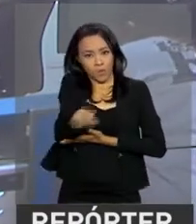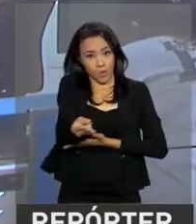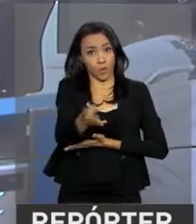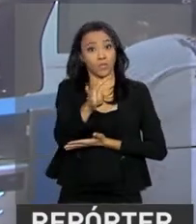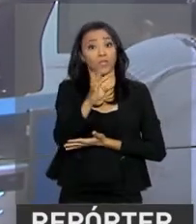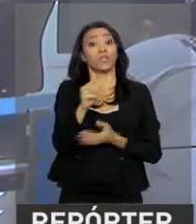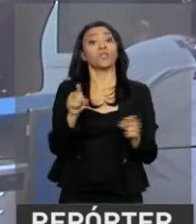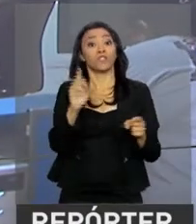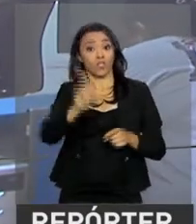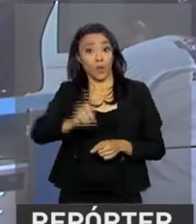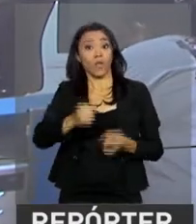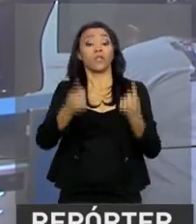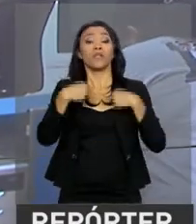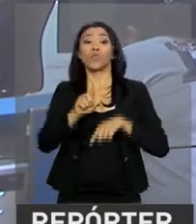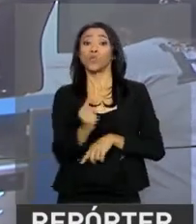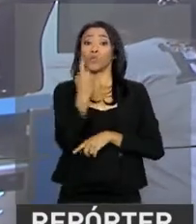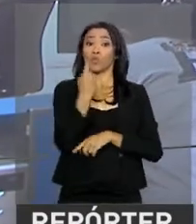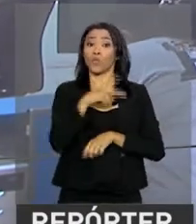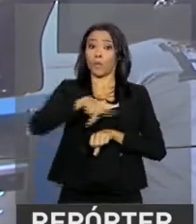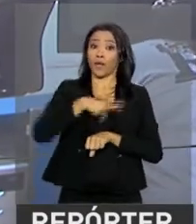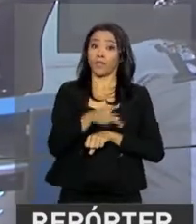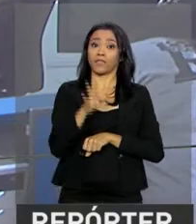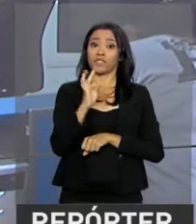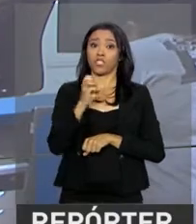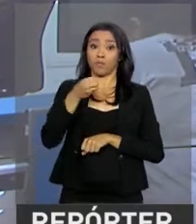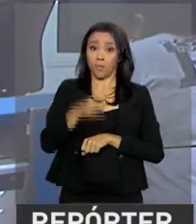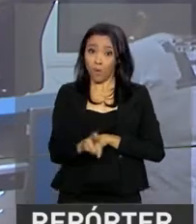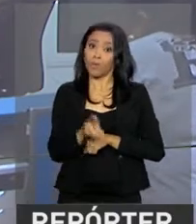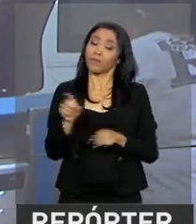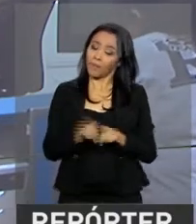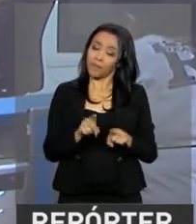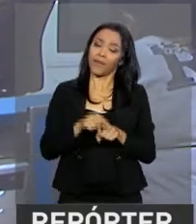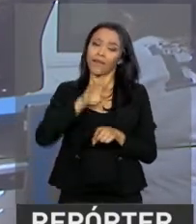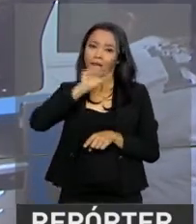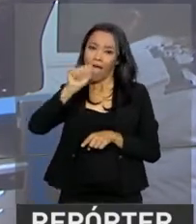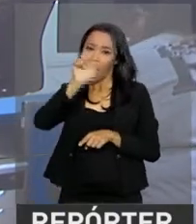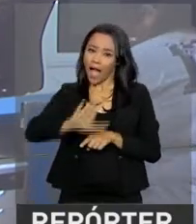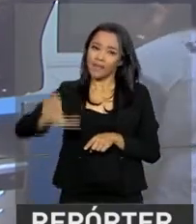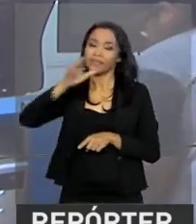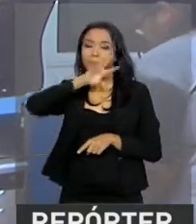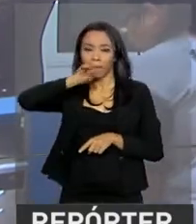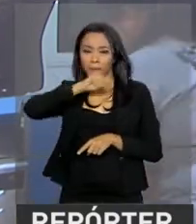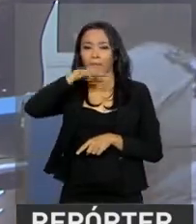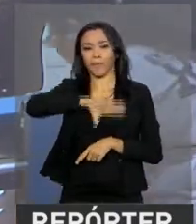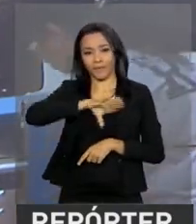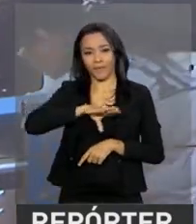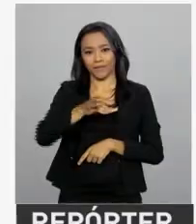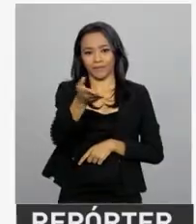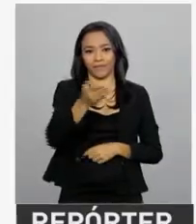US$1,5 bilhão, e Timor-Leste, o único país do continente asiático a falar a língua portuguesa.